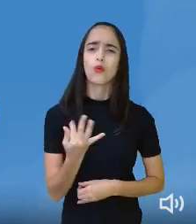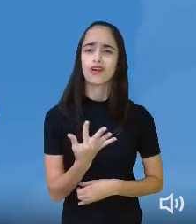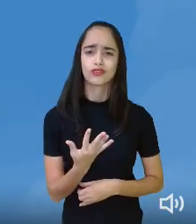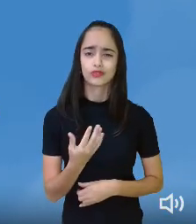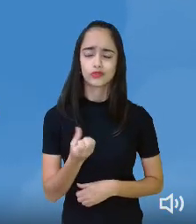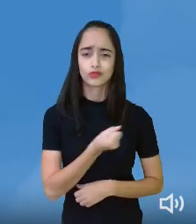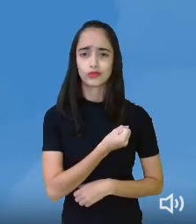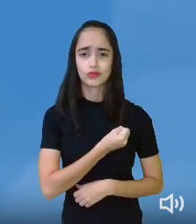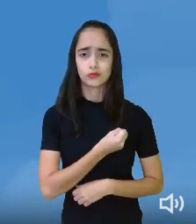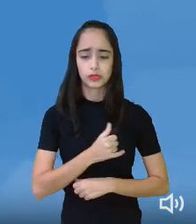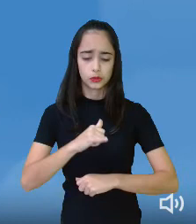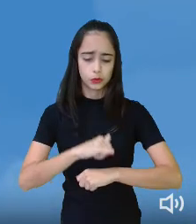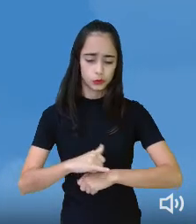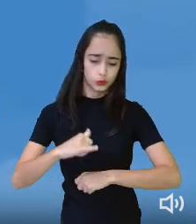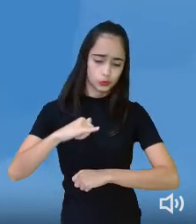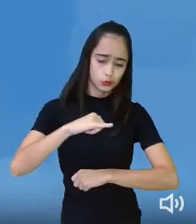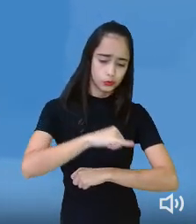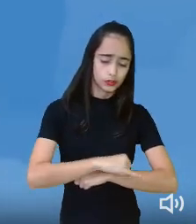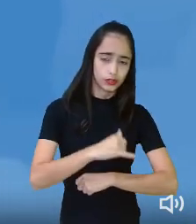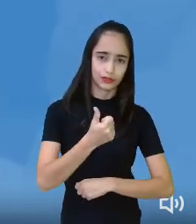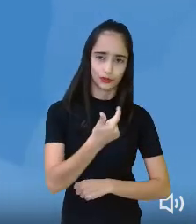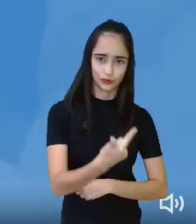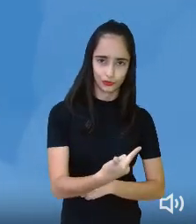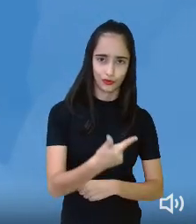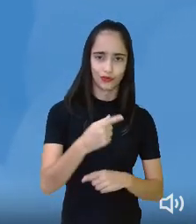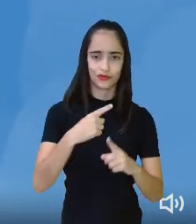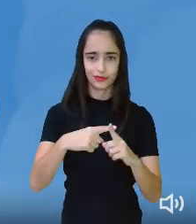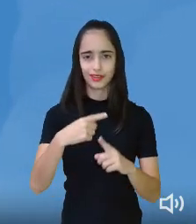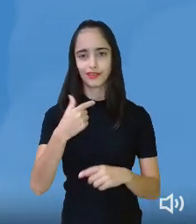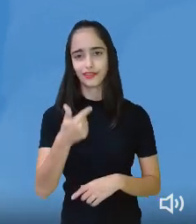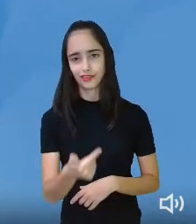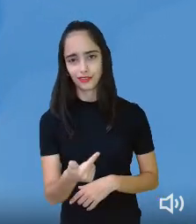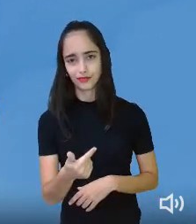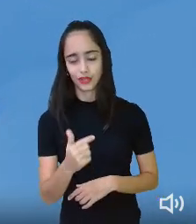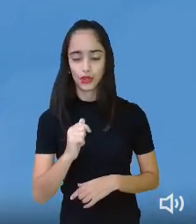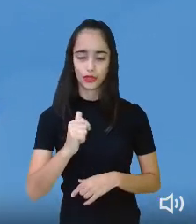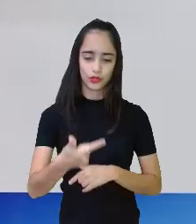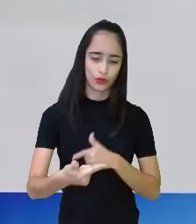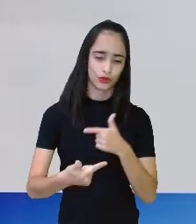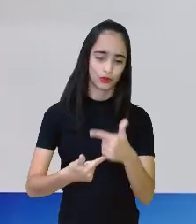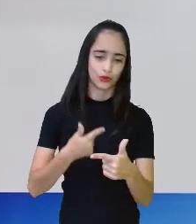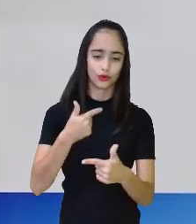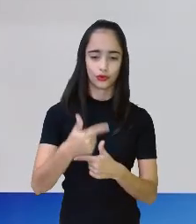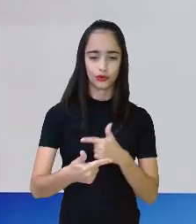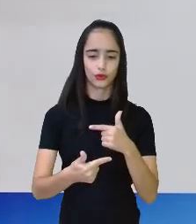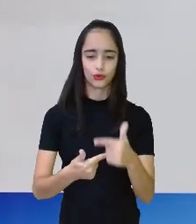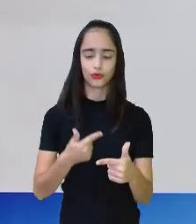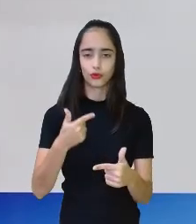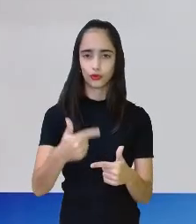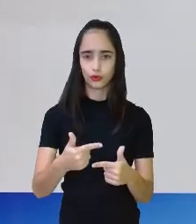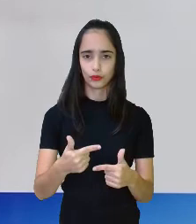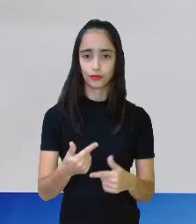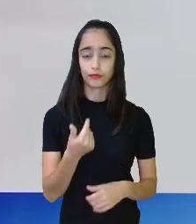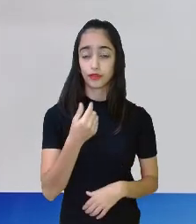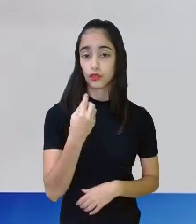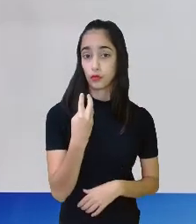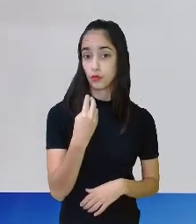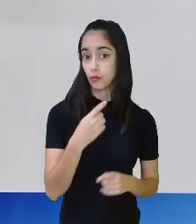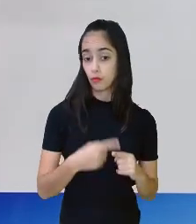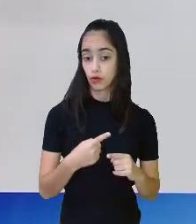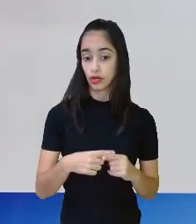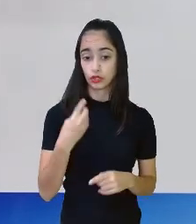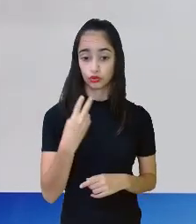pulando de quanto em quanto? De 2 em 2, porque eu coloco, ó, 2 mais 2, 4. 4 mais